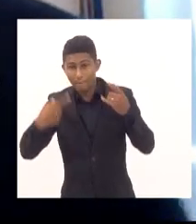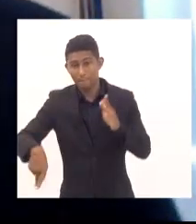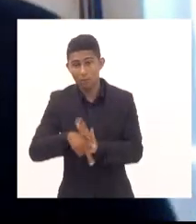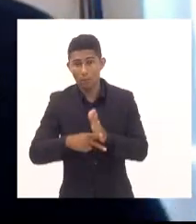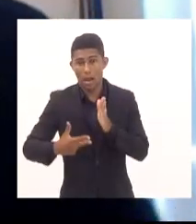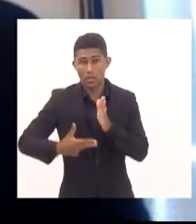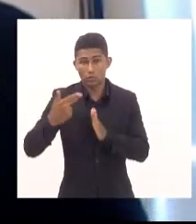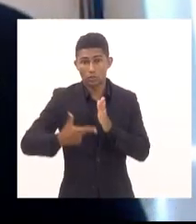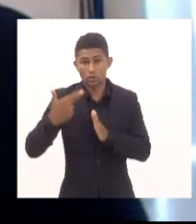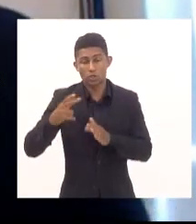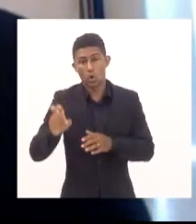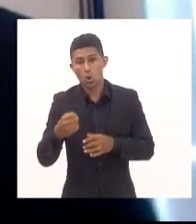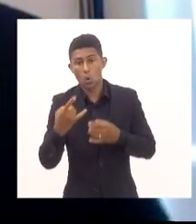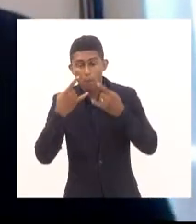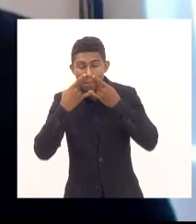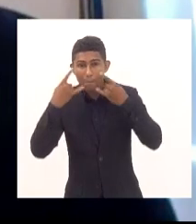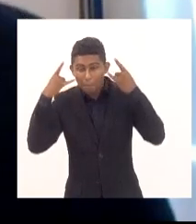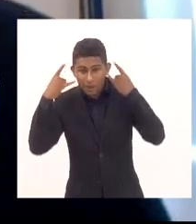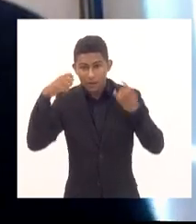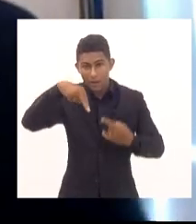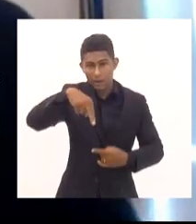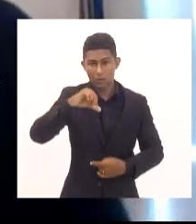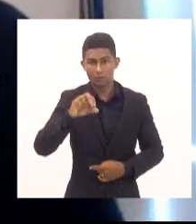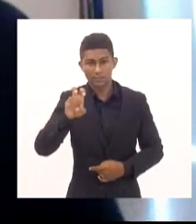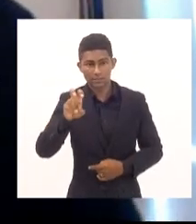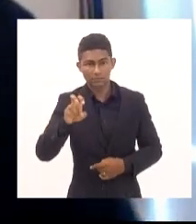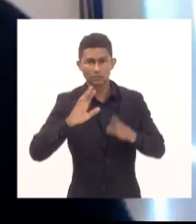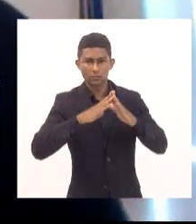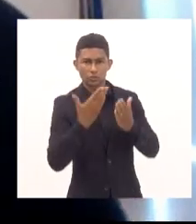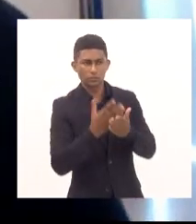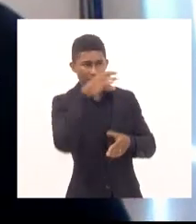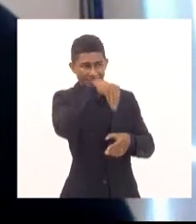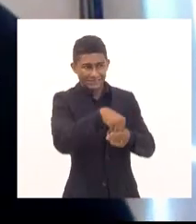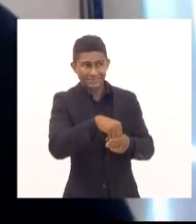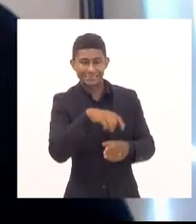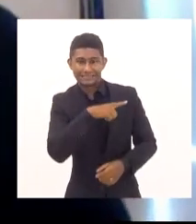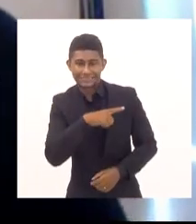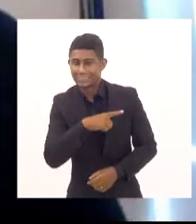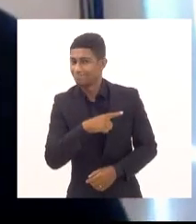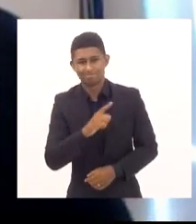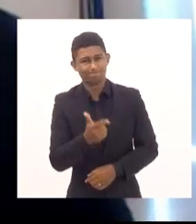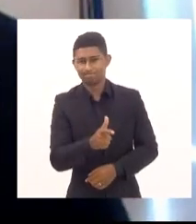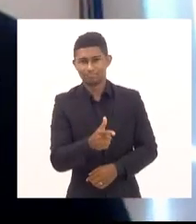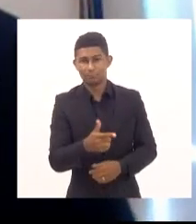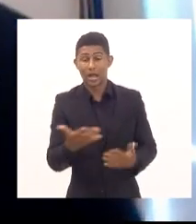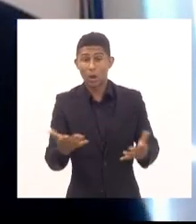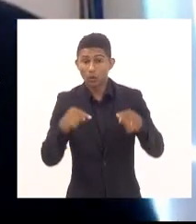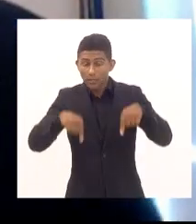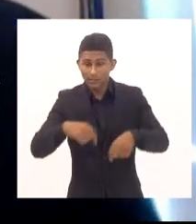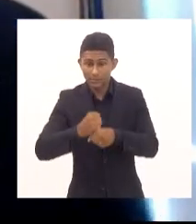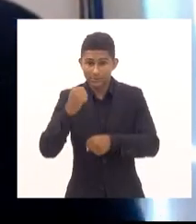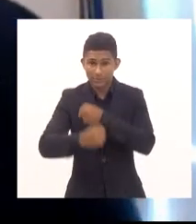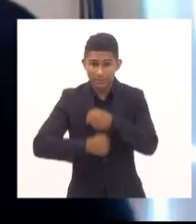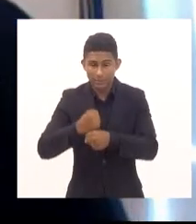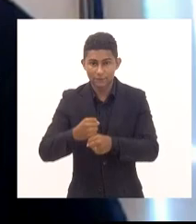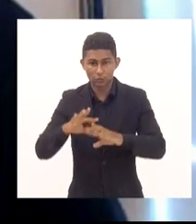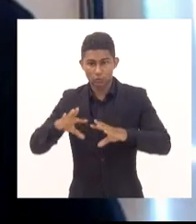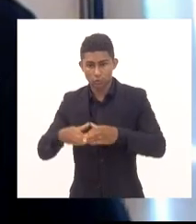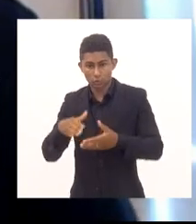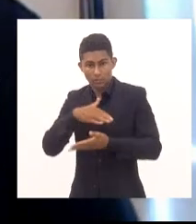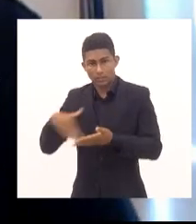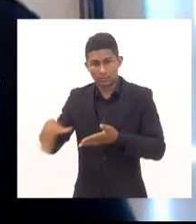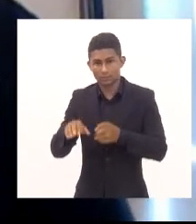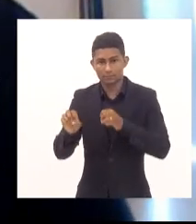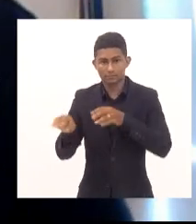está sendo garantido nas escolas. Além disso, a SEDUC tem mais uma vez, mais um ano letivo, diminuído